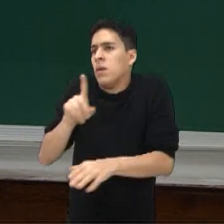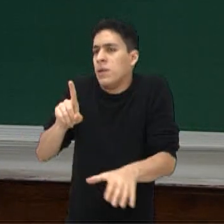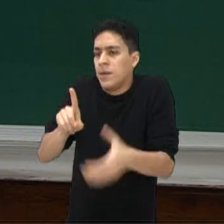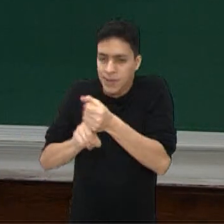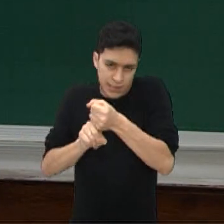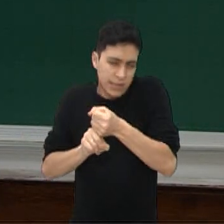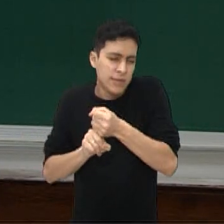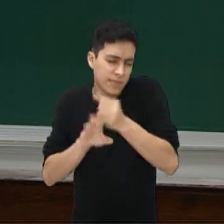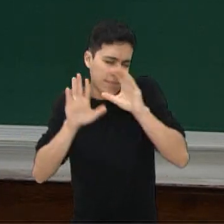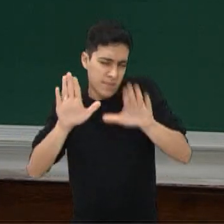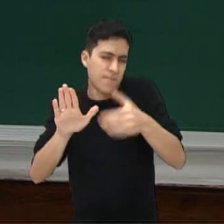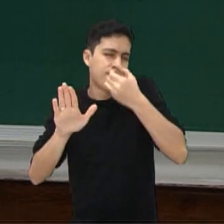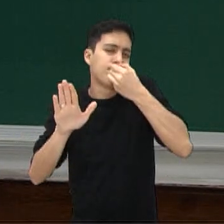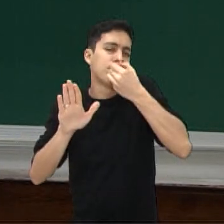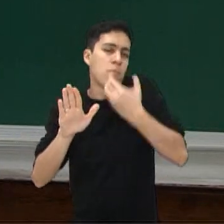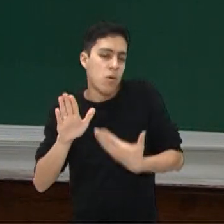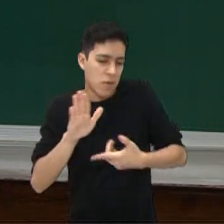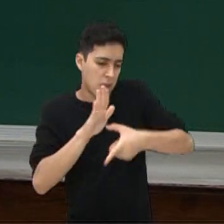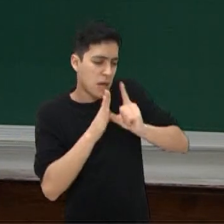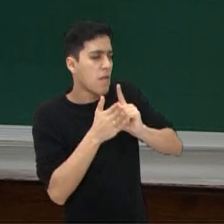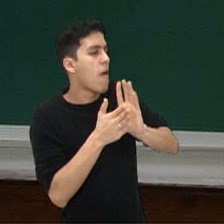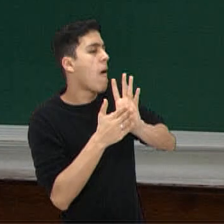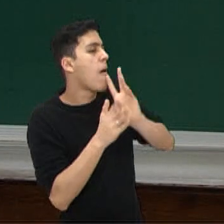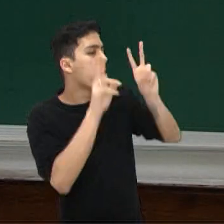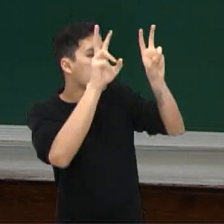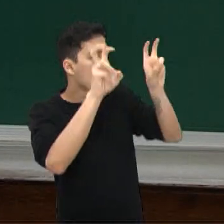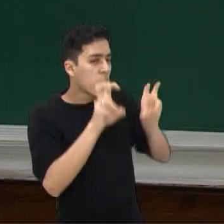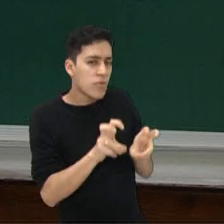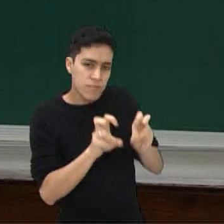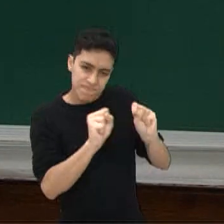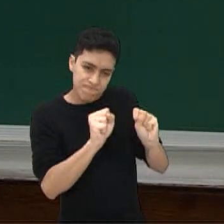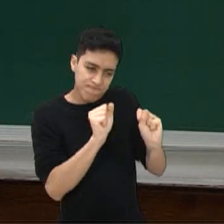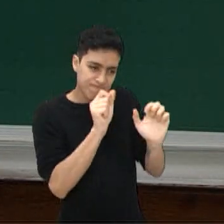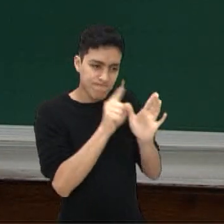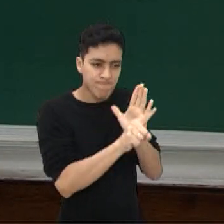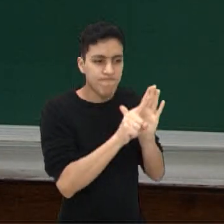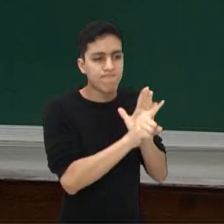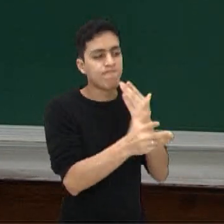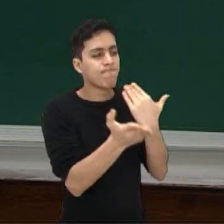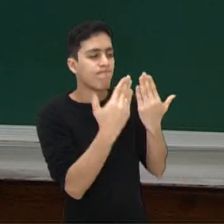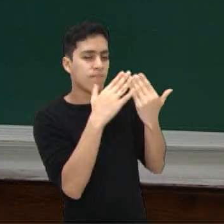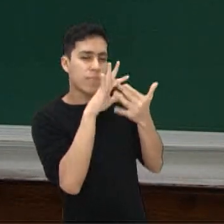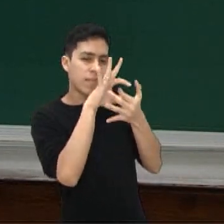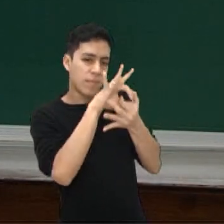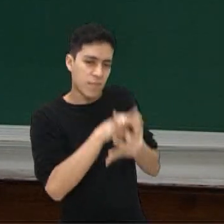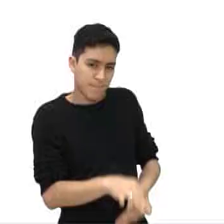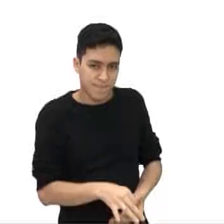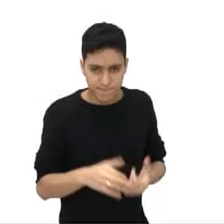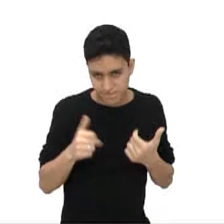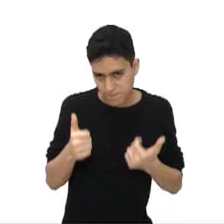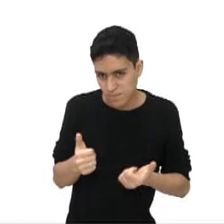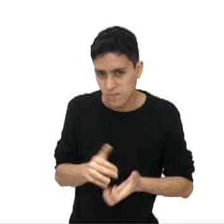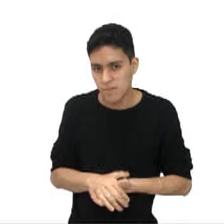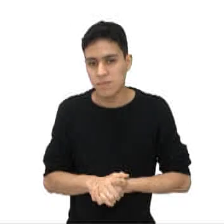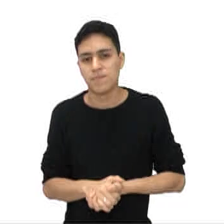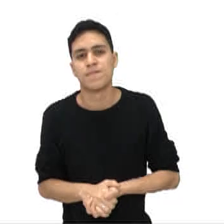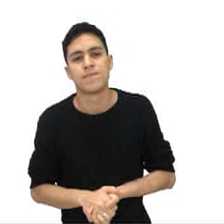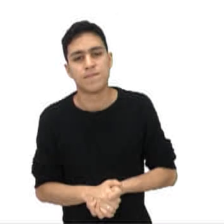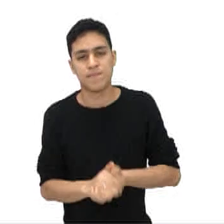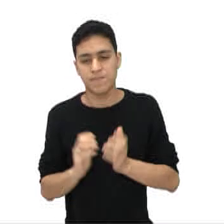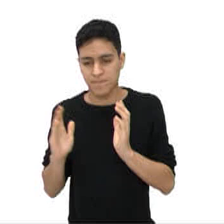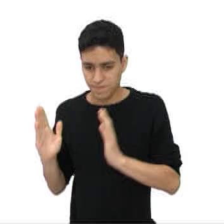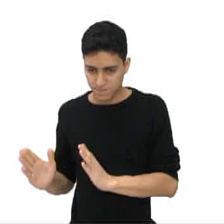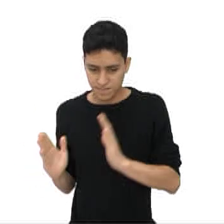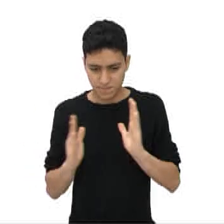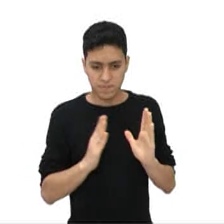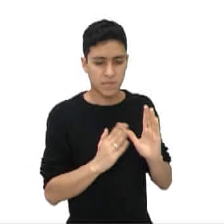mas é bom que ele conheça bem sobre o assunto para poder perguntar e fazer perguntas coerentes, tá? O papel